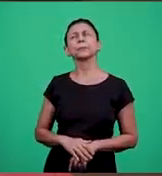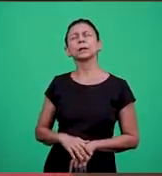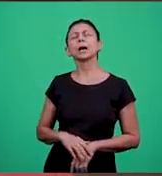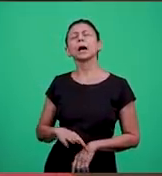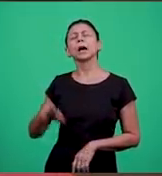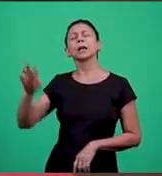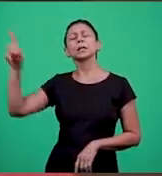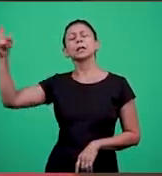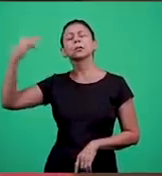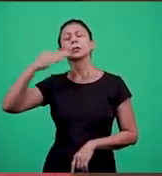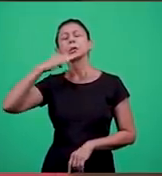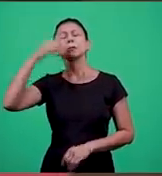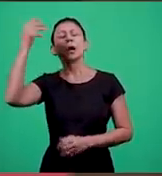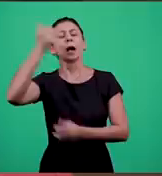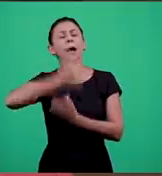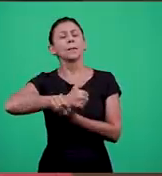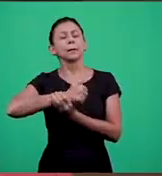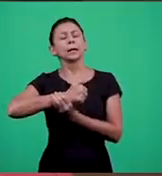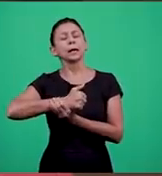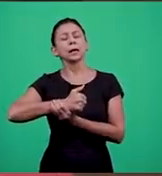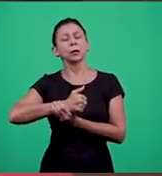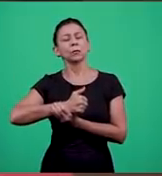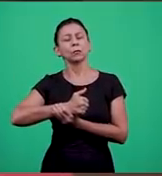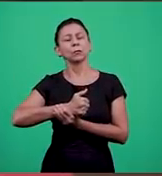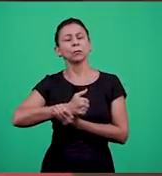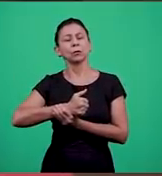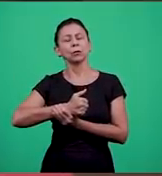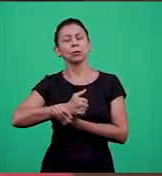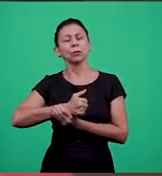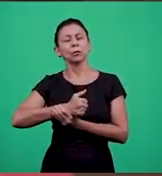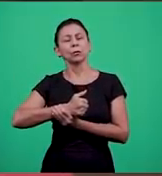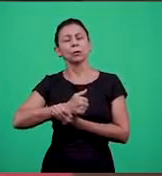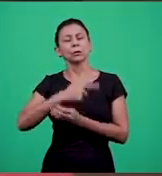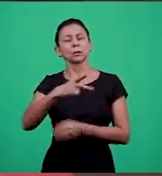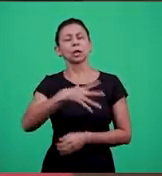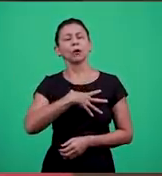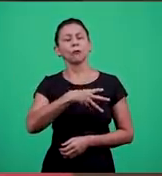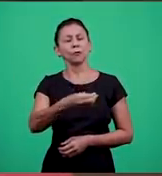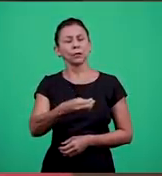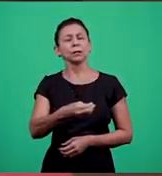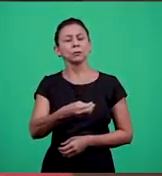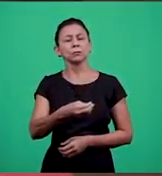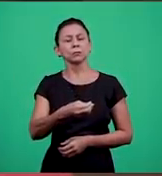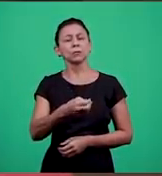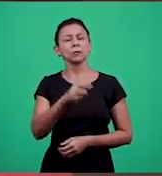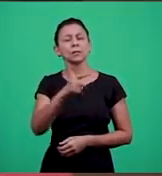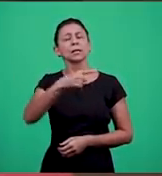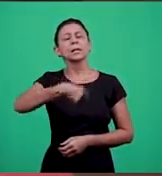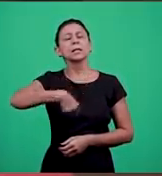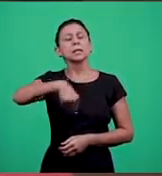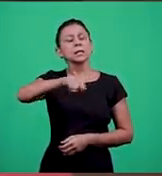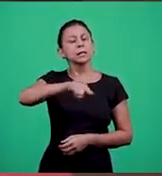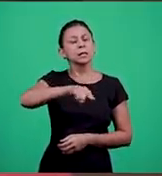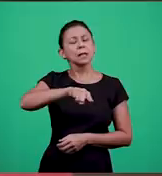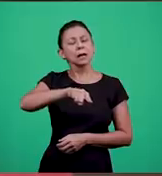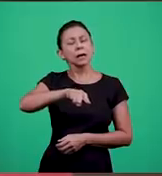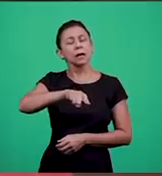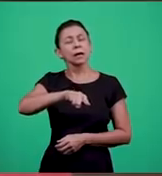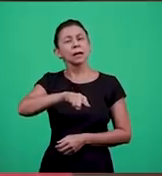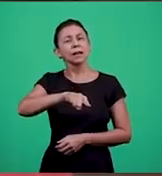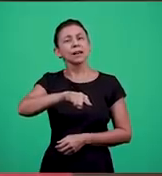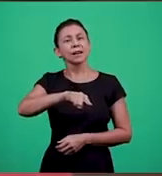seu filho em oferta ao Senhor. E Abraão obedeceu ao Senhor. E